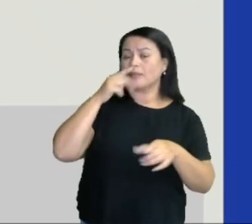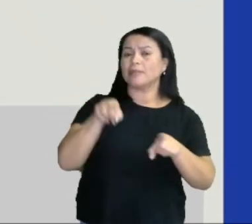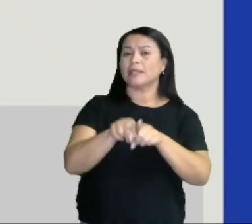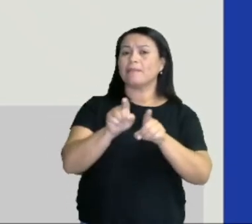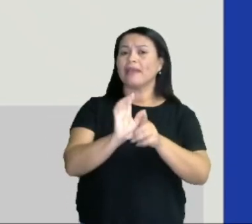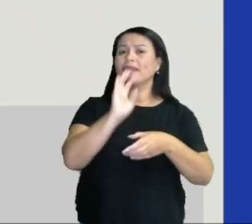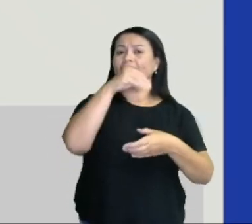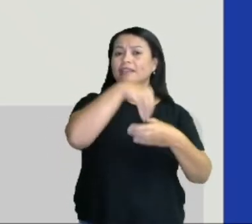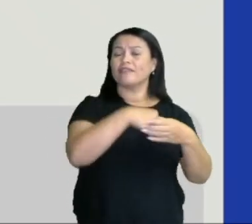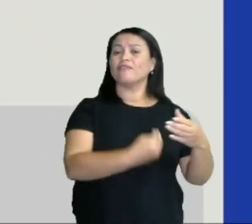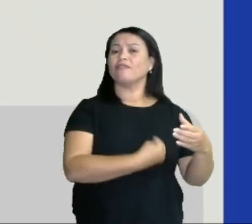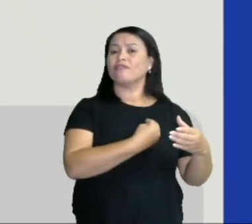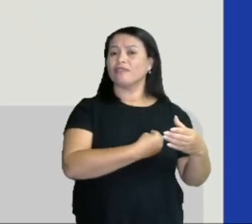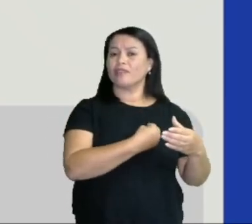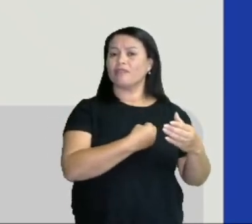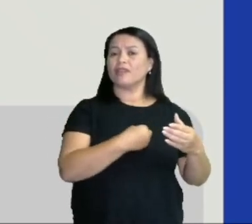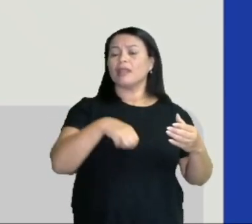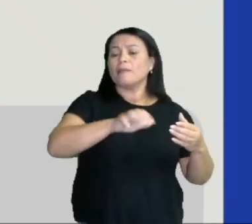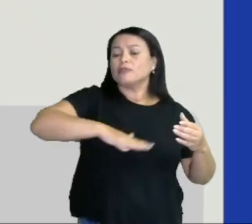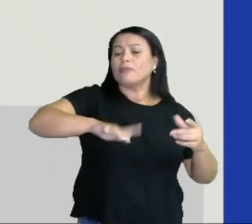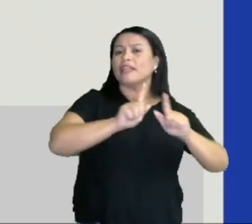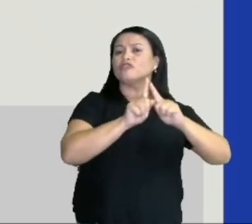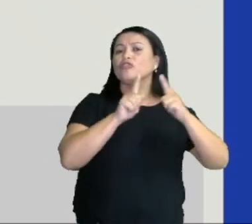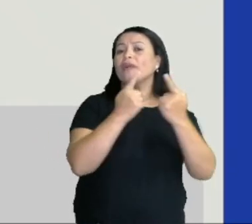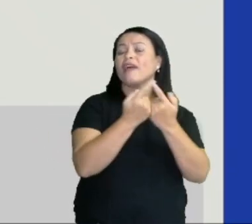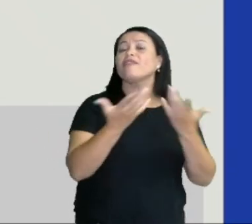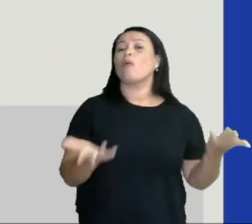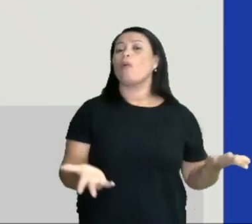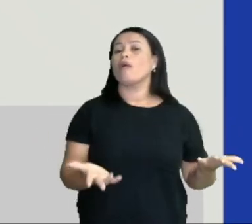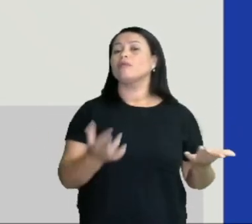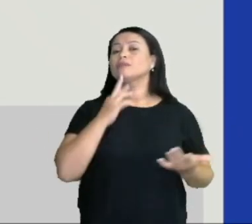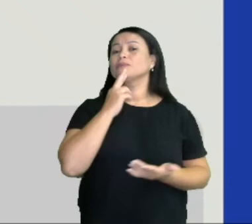área geográfica. Isso equivale a uma